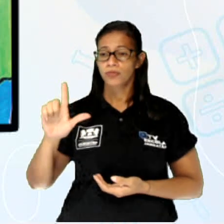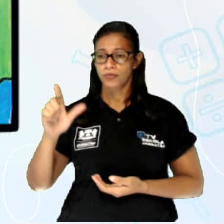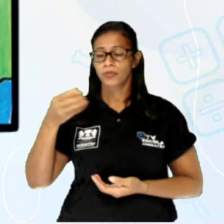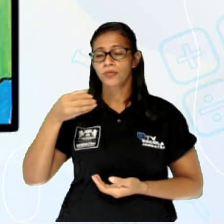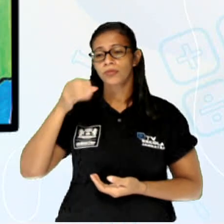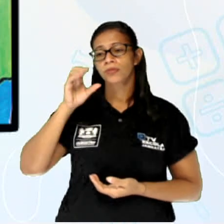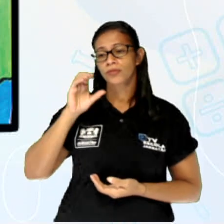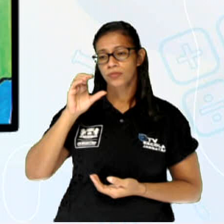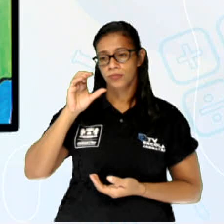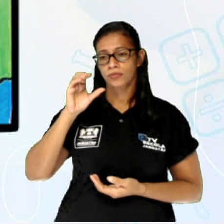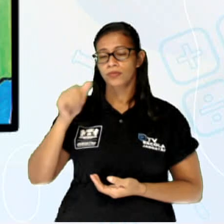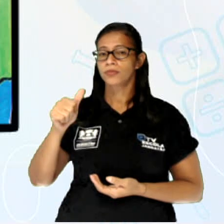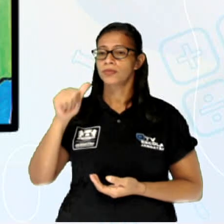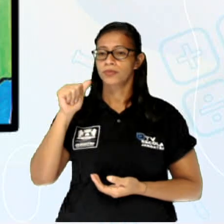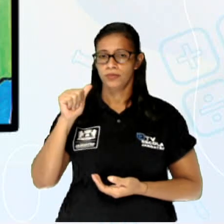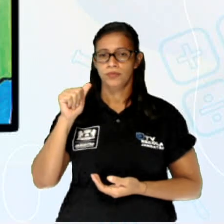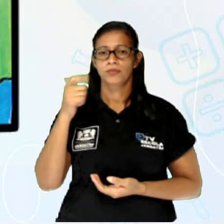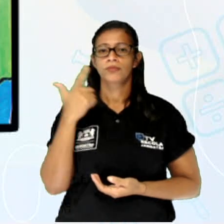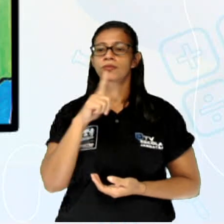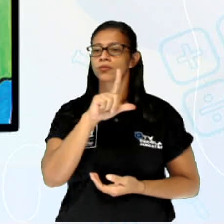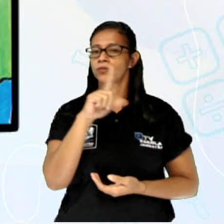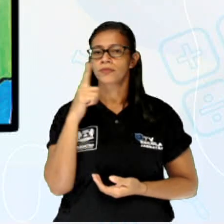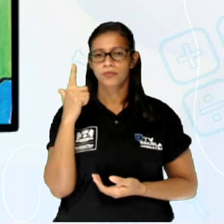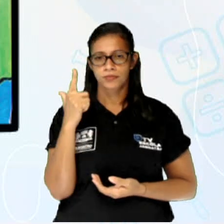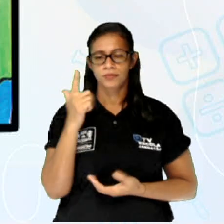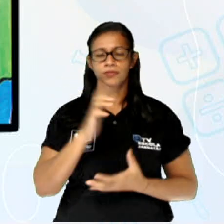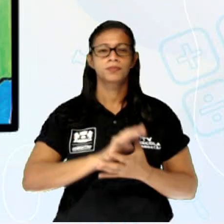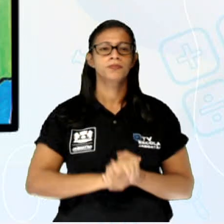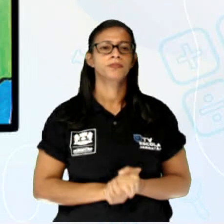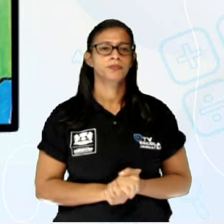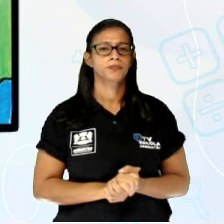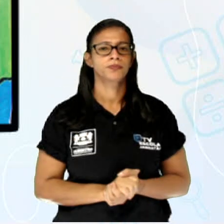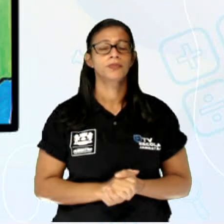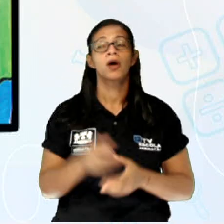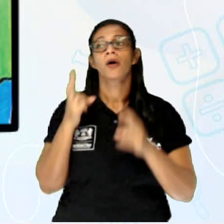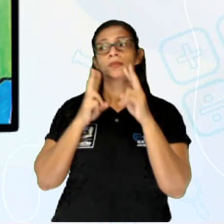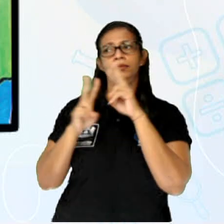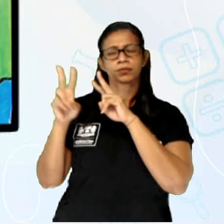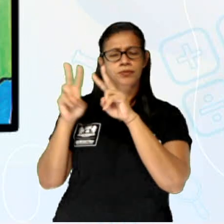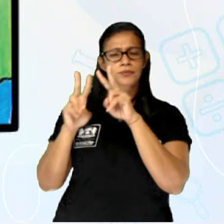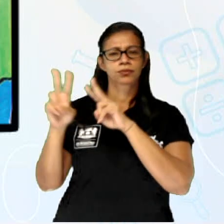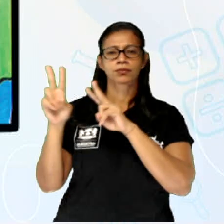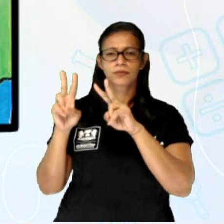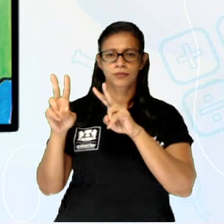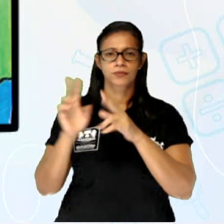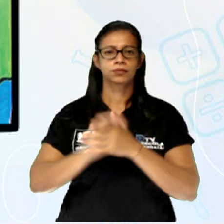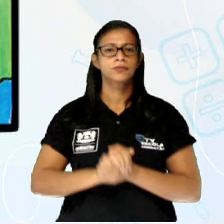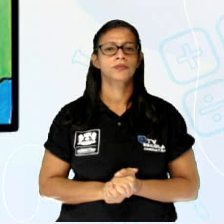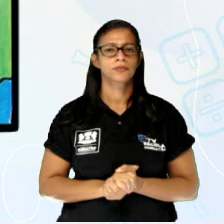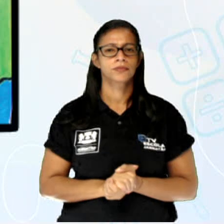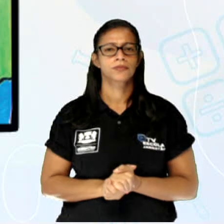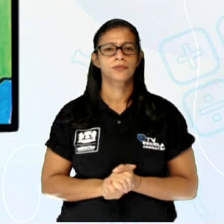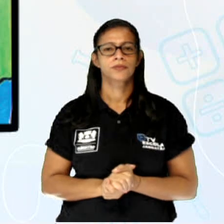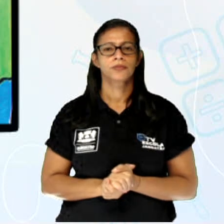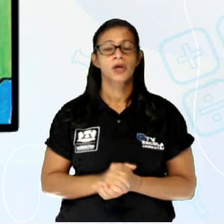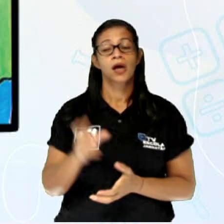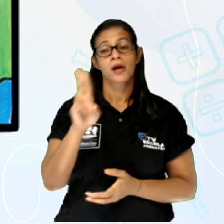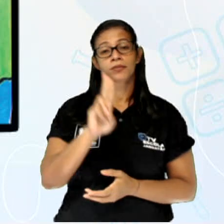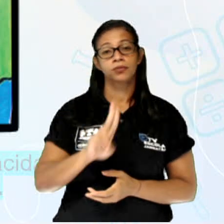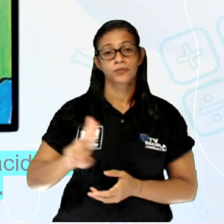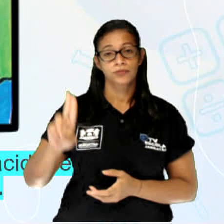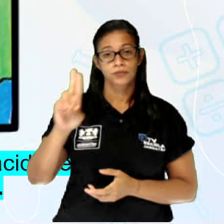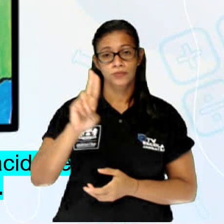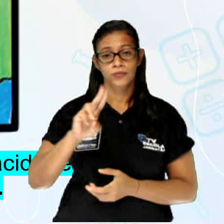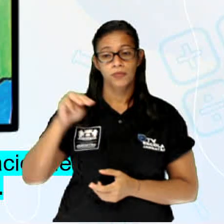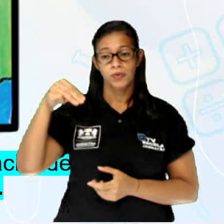rapaz fala: eu comprei 20 litros de água. Observem que nessas situações aqui, eles utilizaram medida de